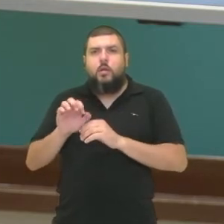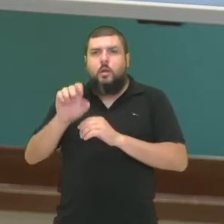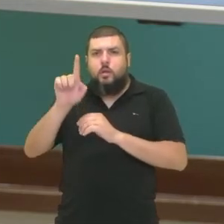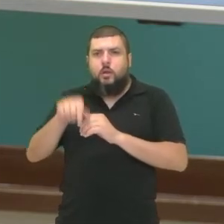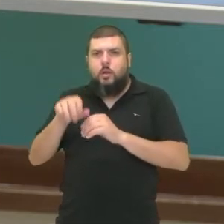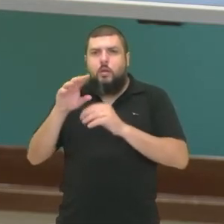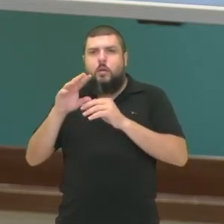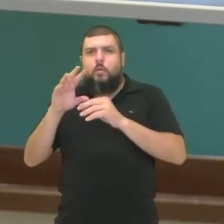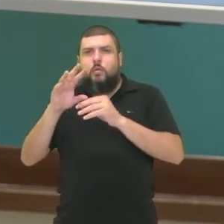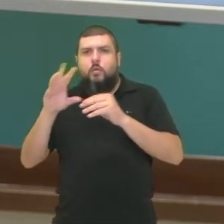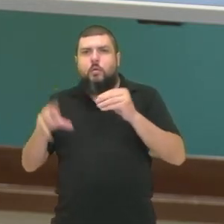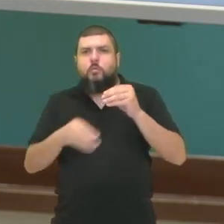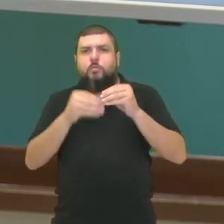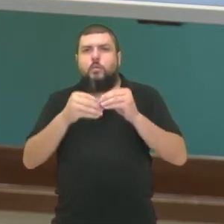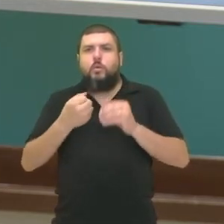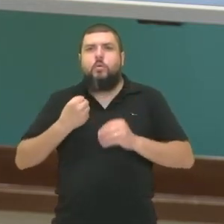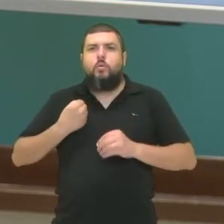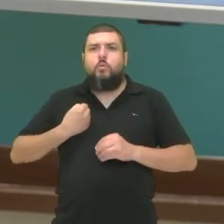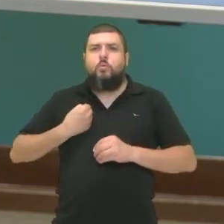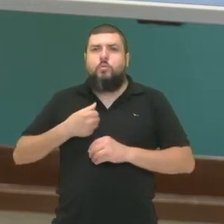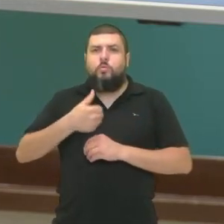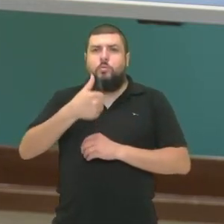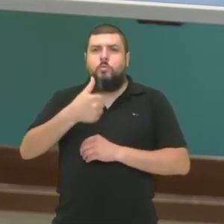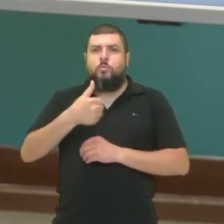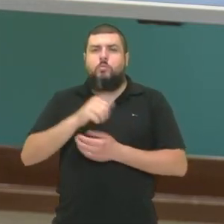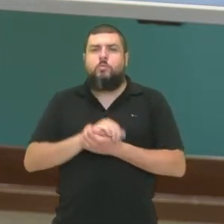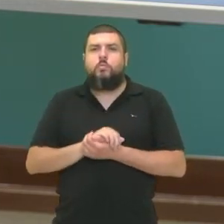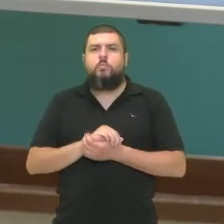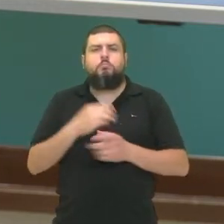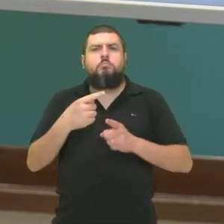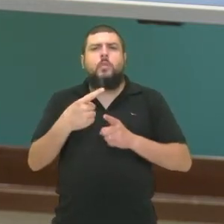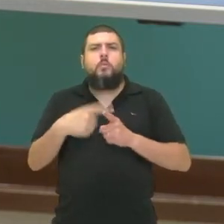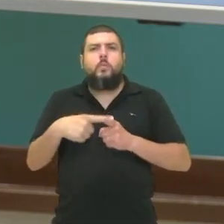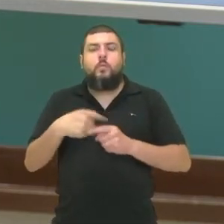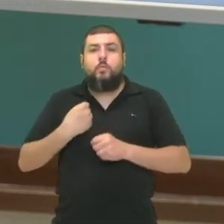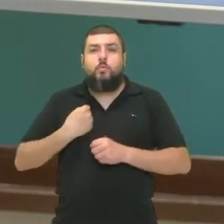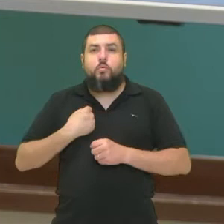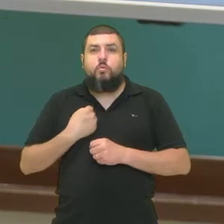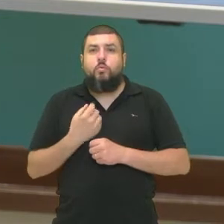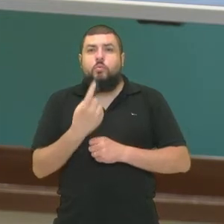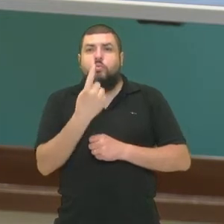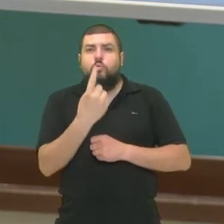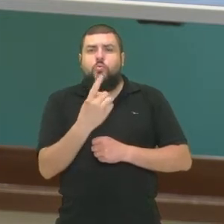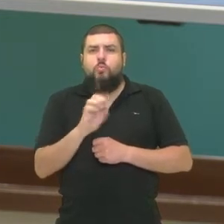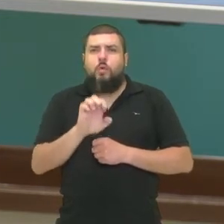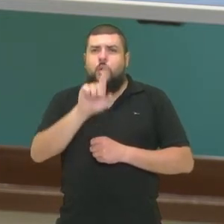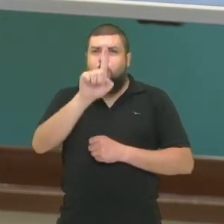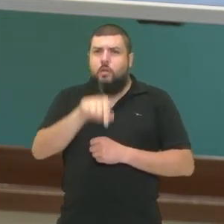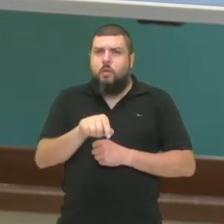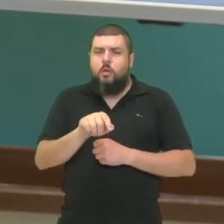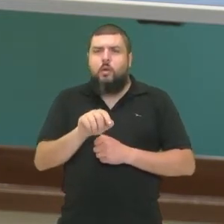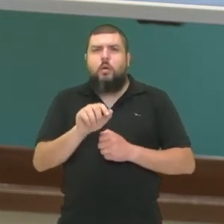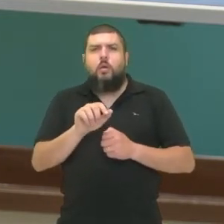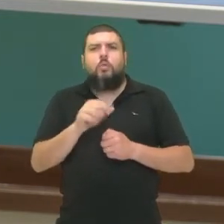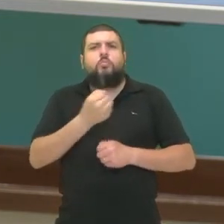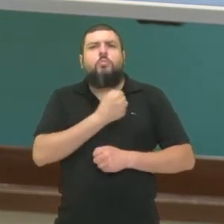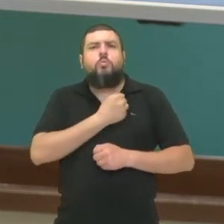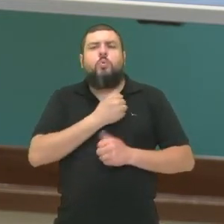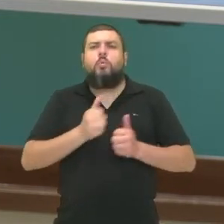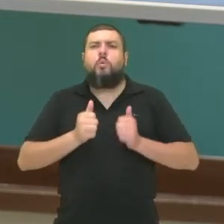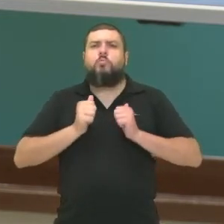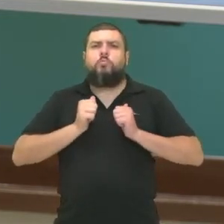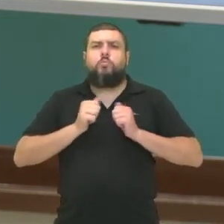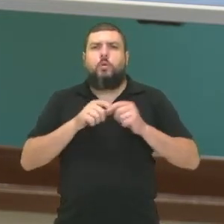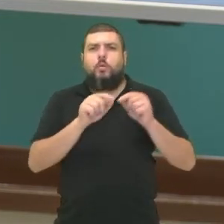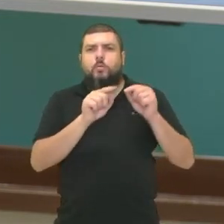número 1. Por quê? Porque esse número 1 aqui, ele vai ser o elemento neutro, porque a gente, na hora de resolver, a gente vai